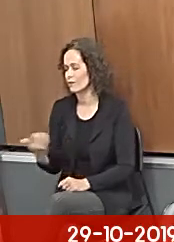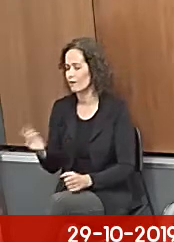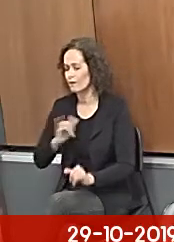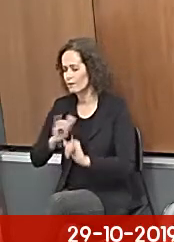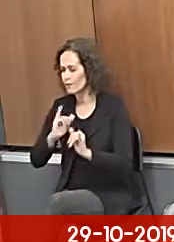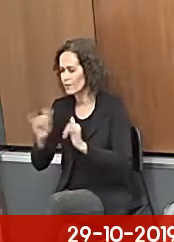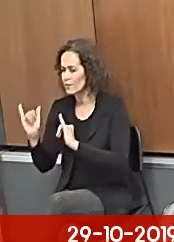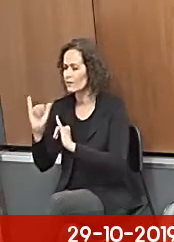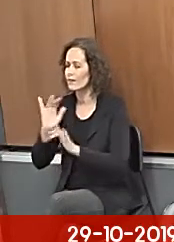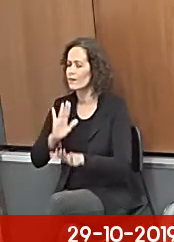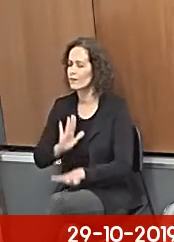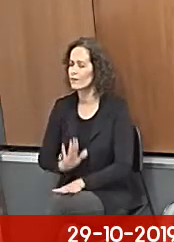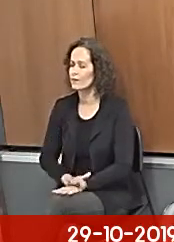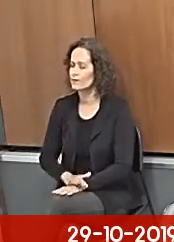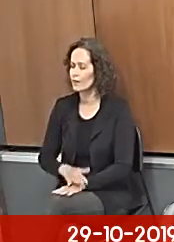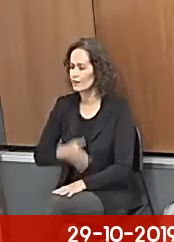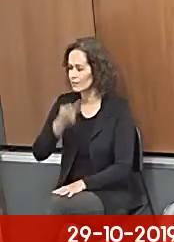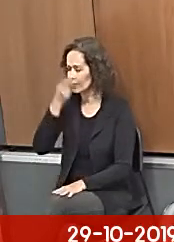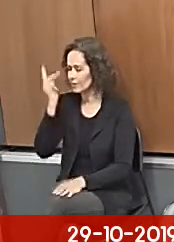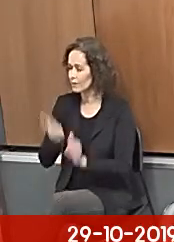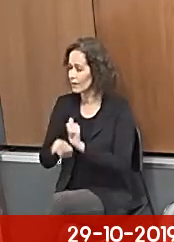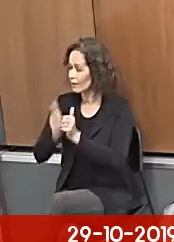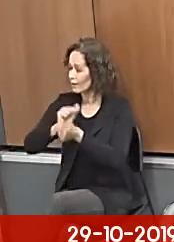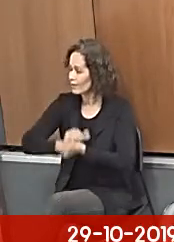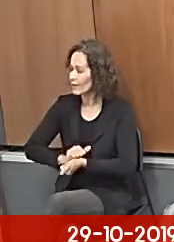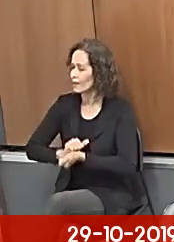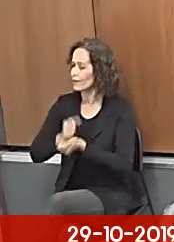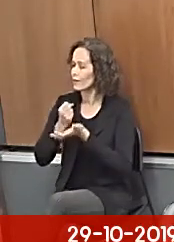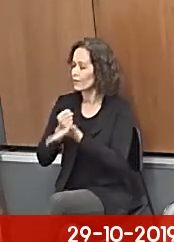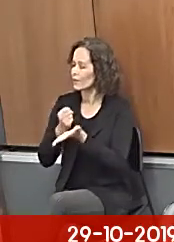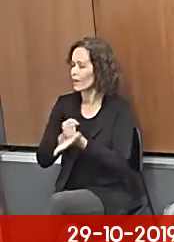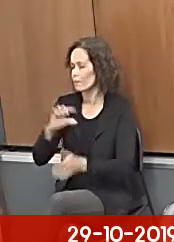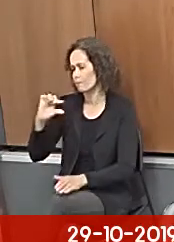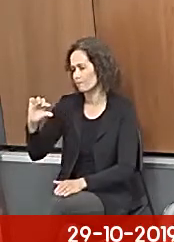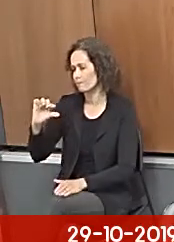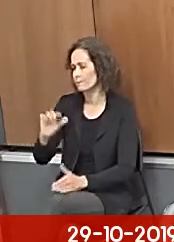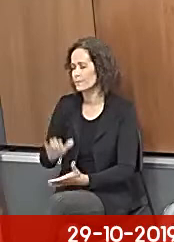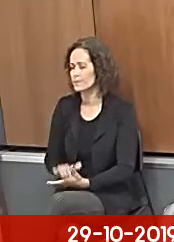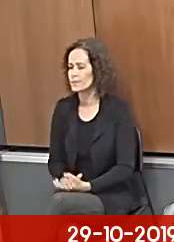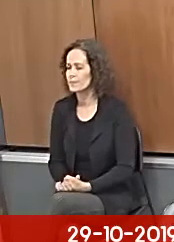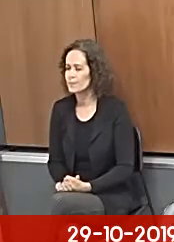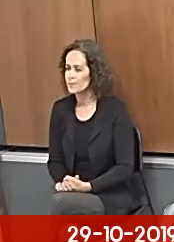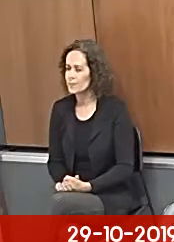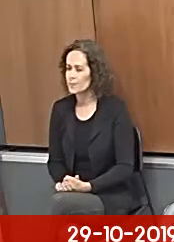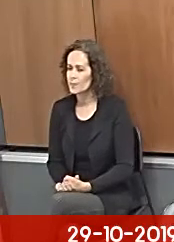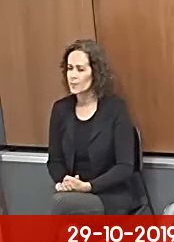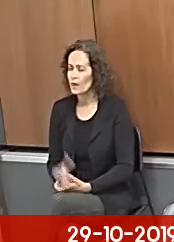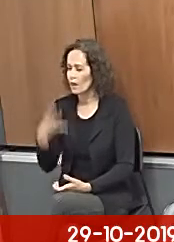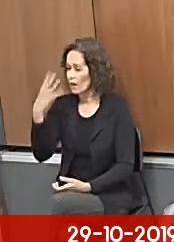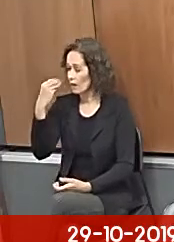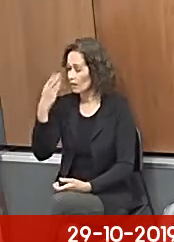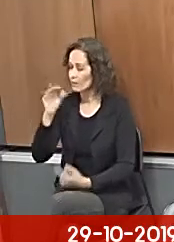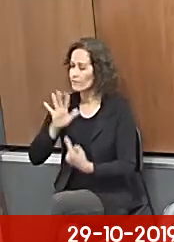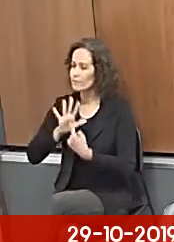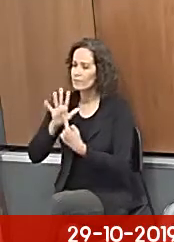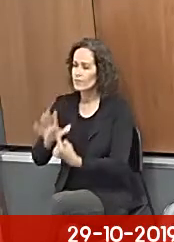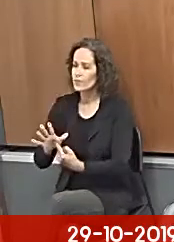número de atletas que tem vindo, pessoas que a gente tem recuperado, tem sido muito baixo. Ali tem, nessa